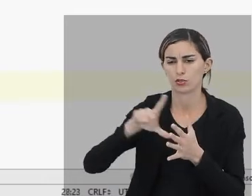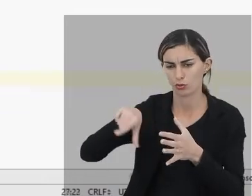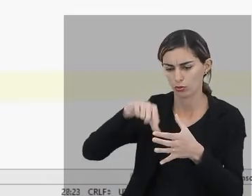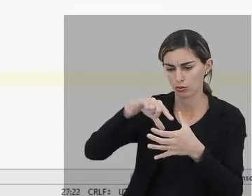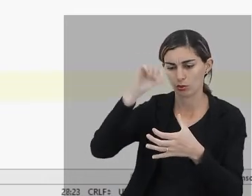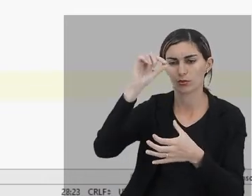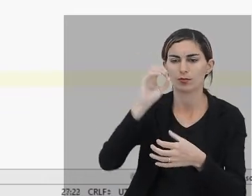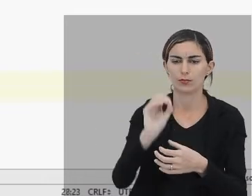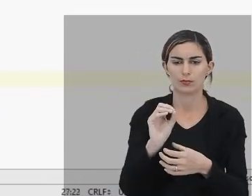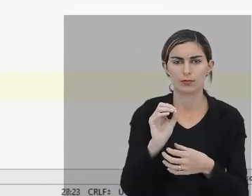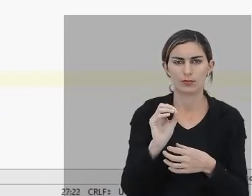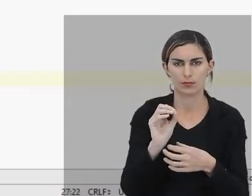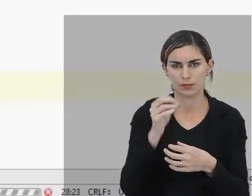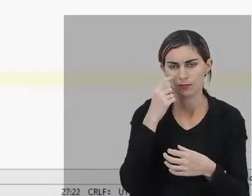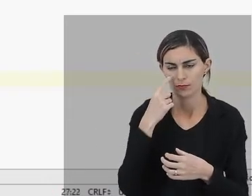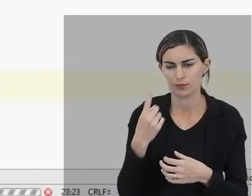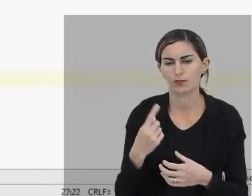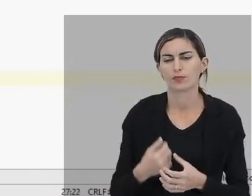o 0.